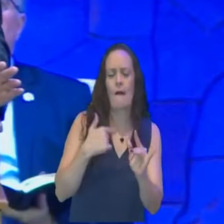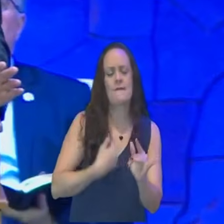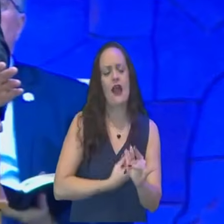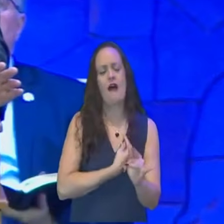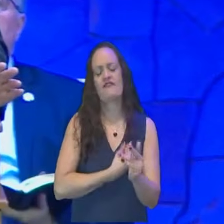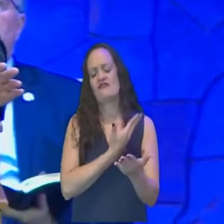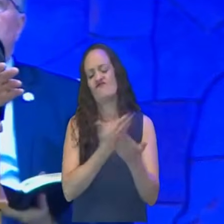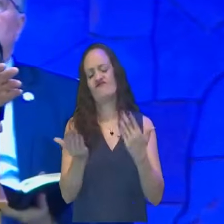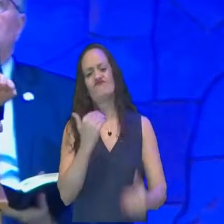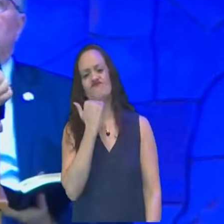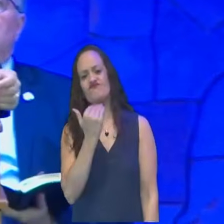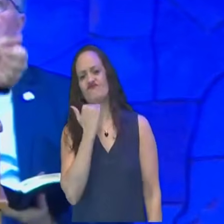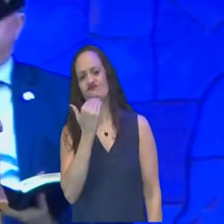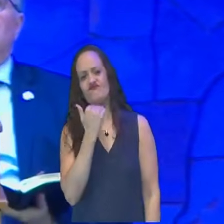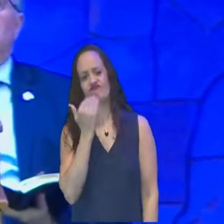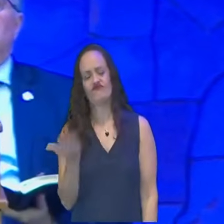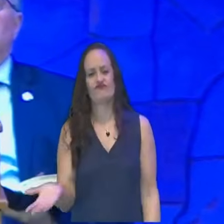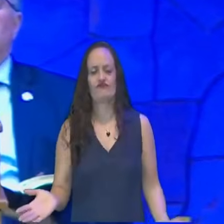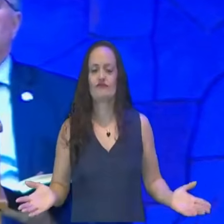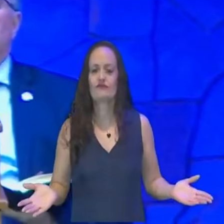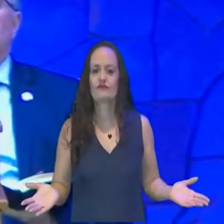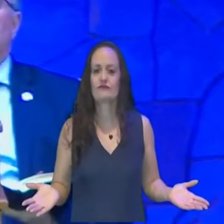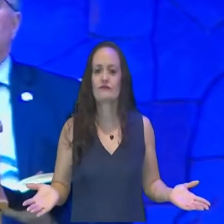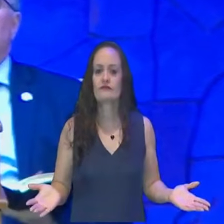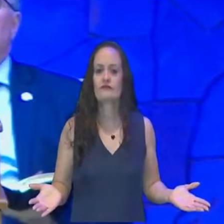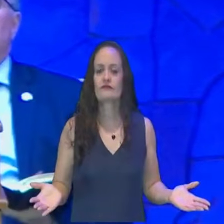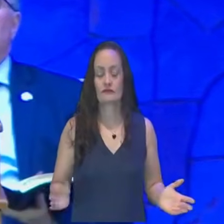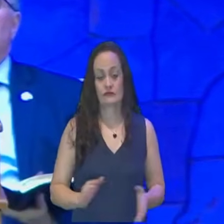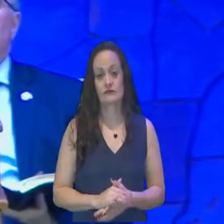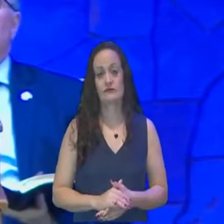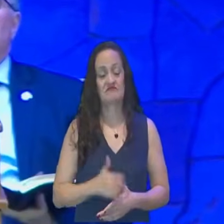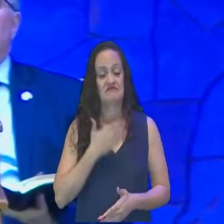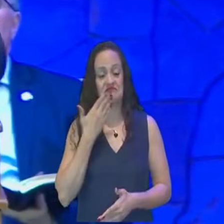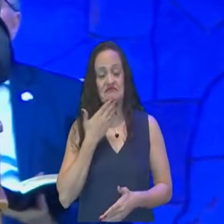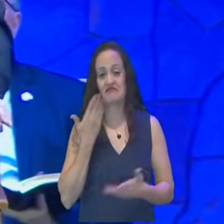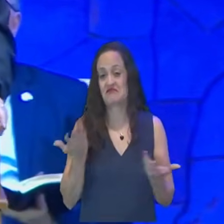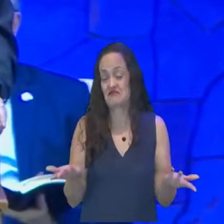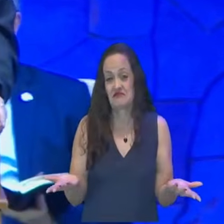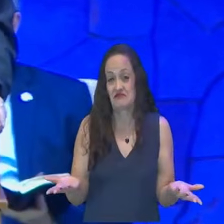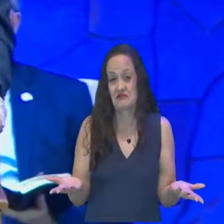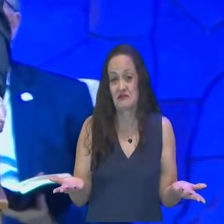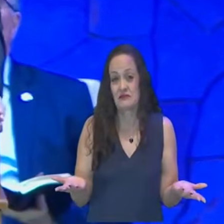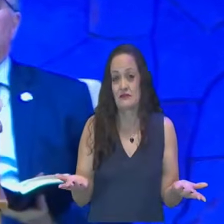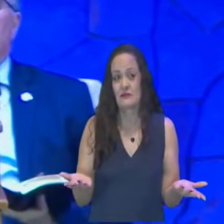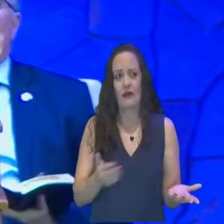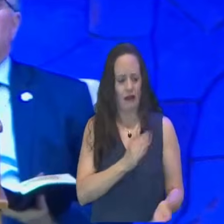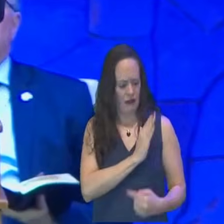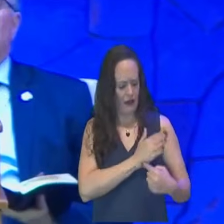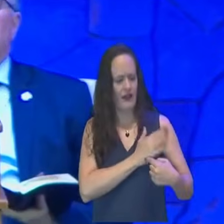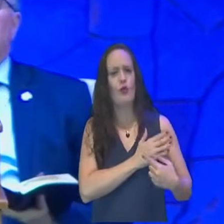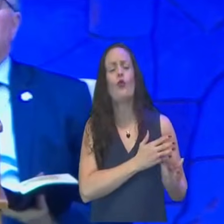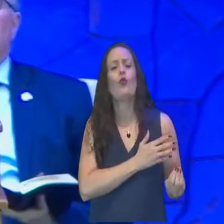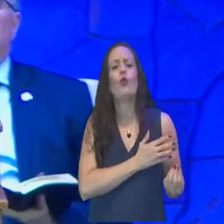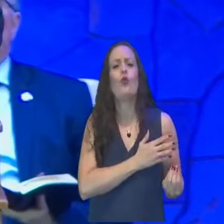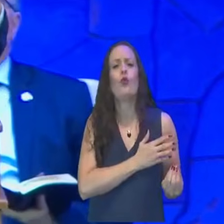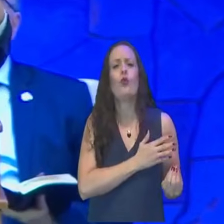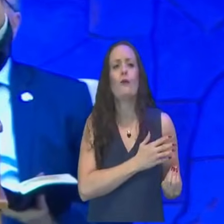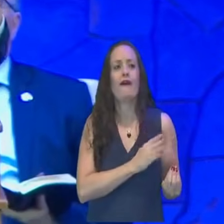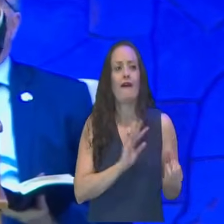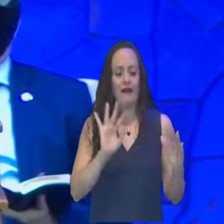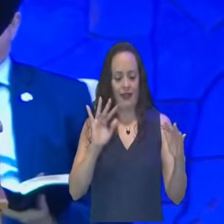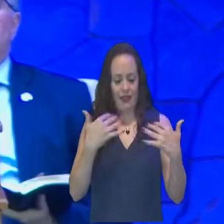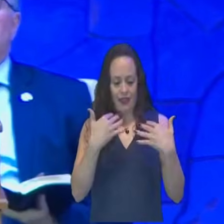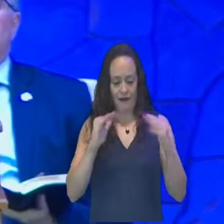sentido. Isso pode revelar um ídolo do nosso coração, moldado às nossas